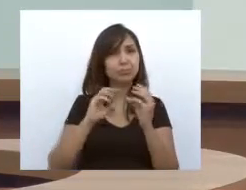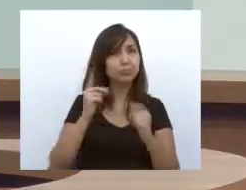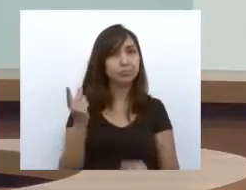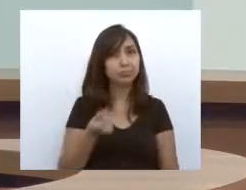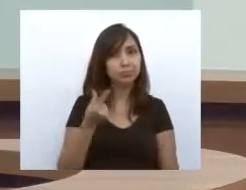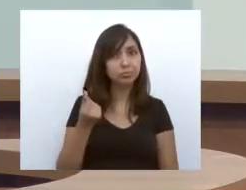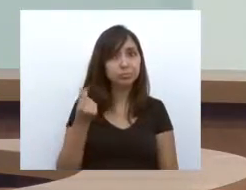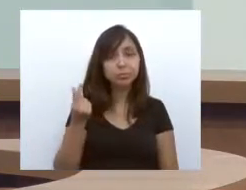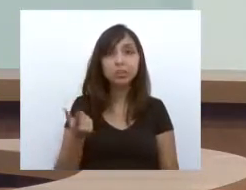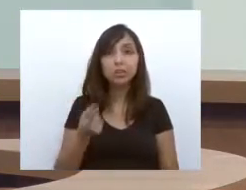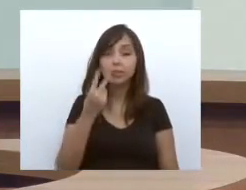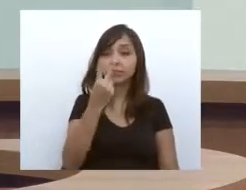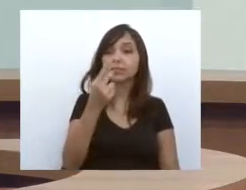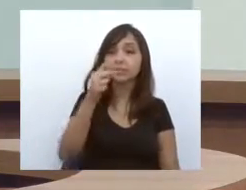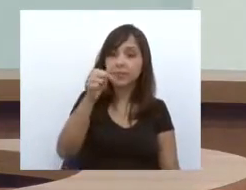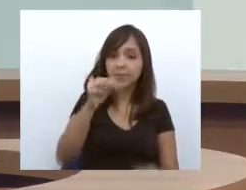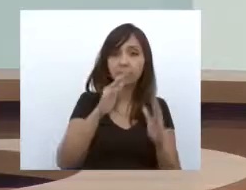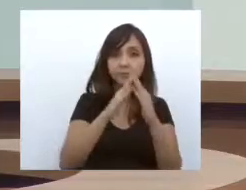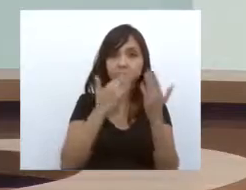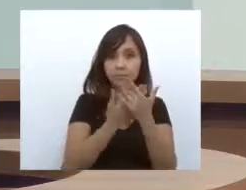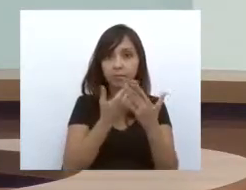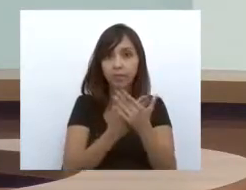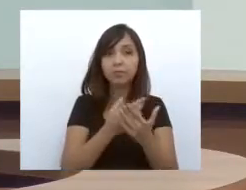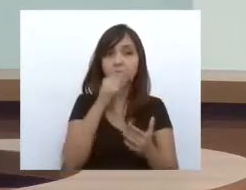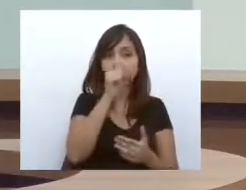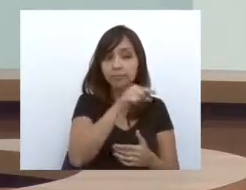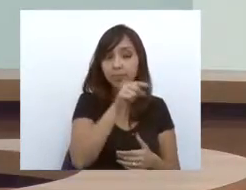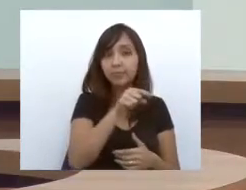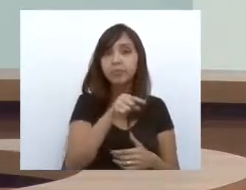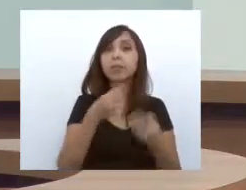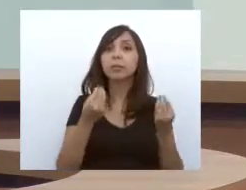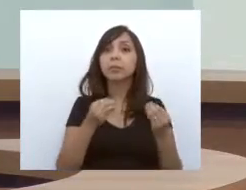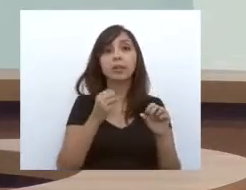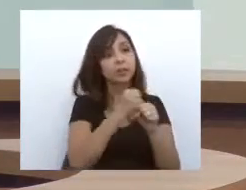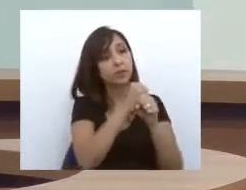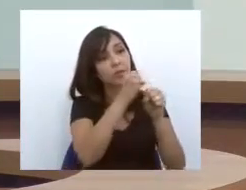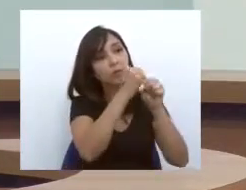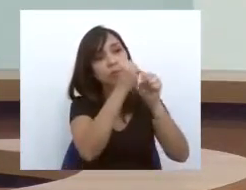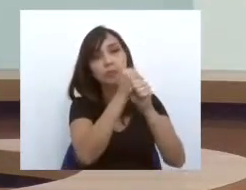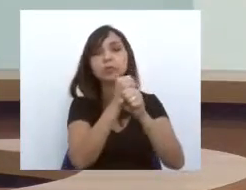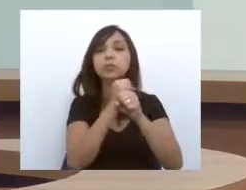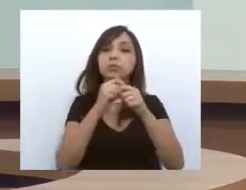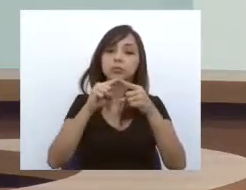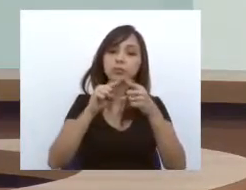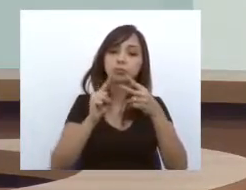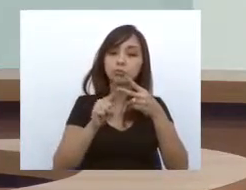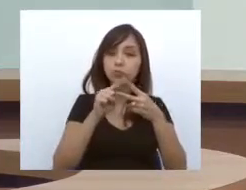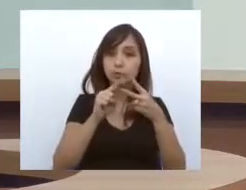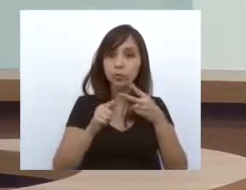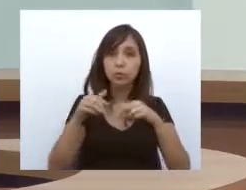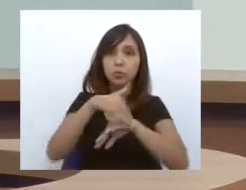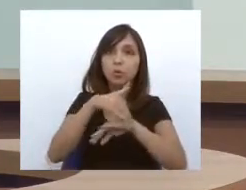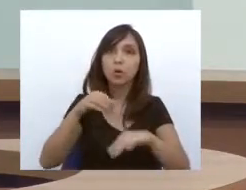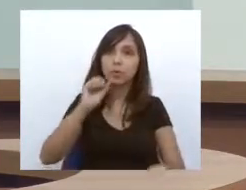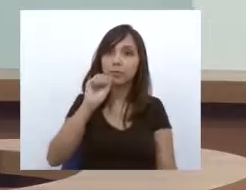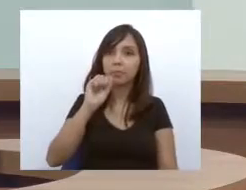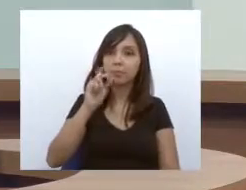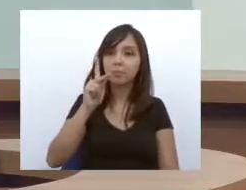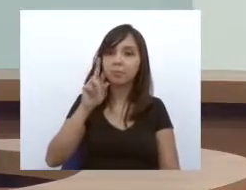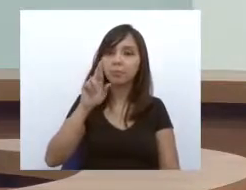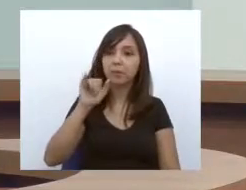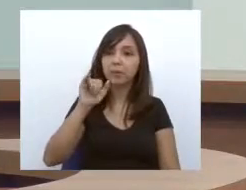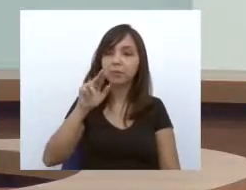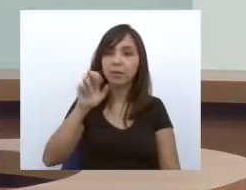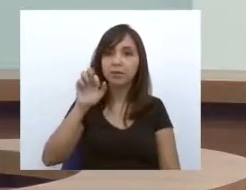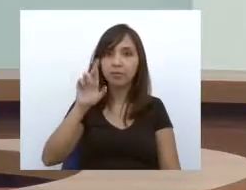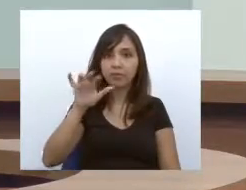terminado. 27 escolas foram pleiteadas no governo federal para ser construídas, duas na rua Andrômeda no Primavera, uma na rua Láctea, que as crianças passam